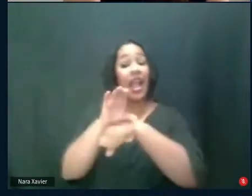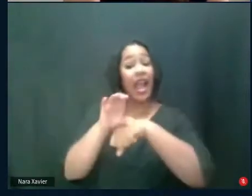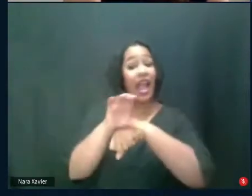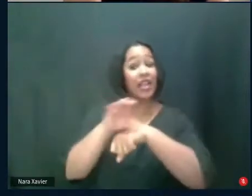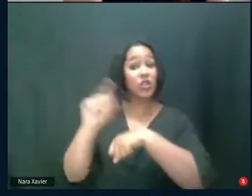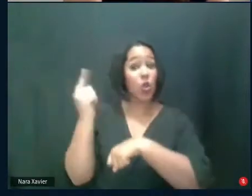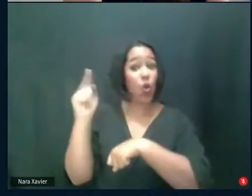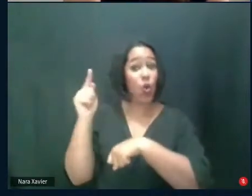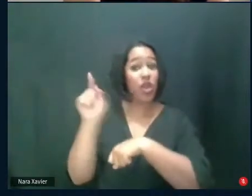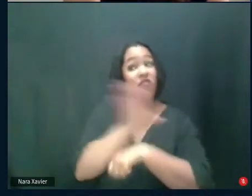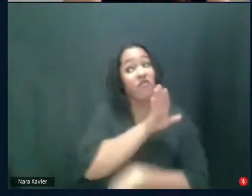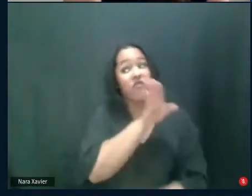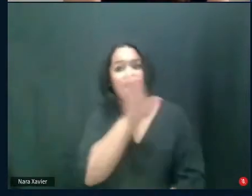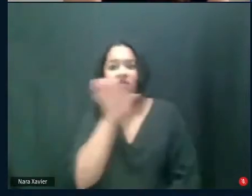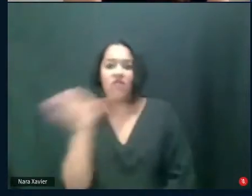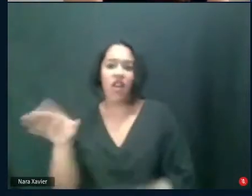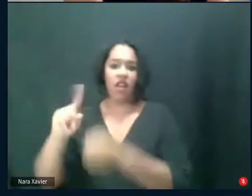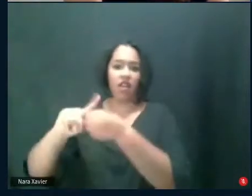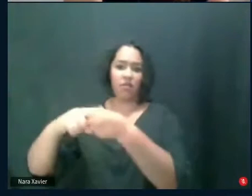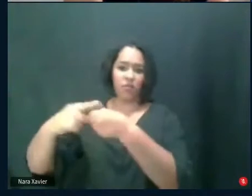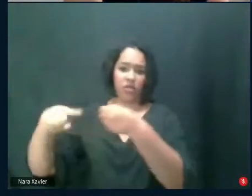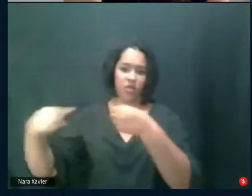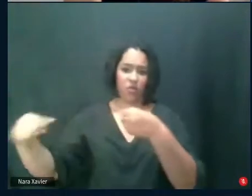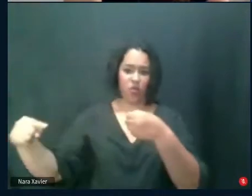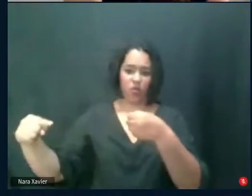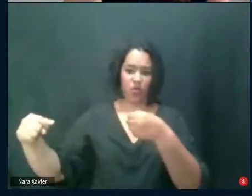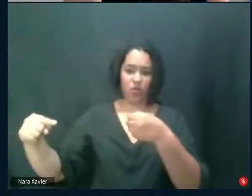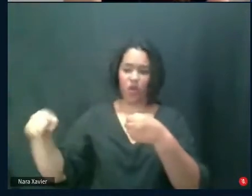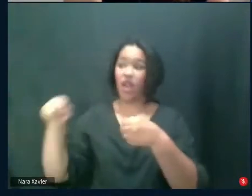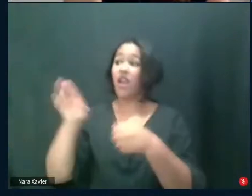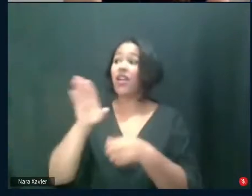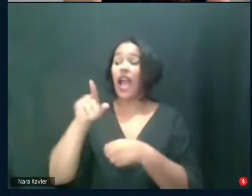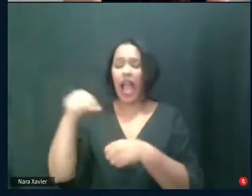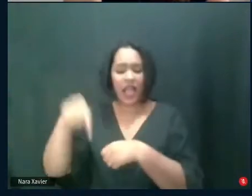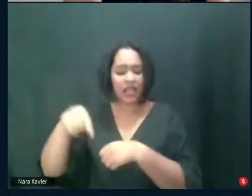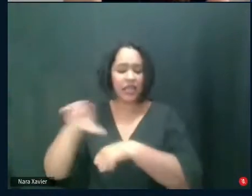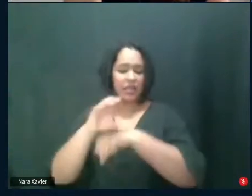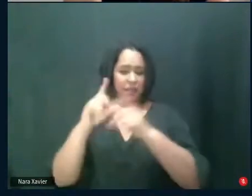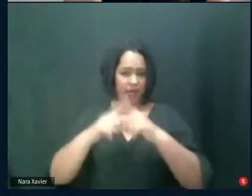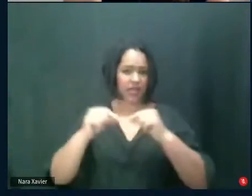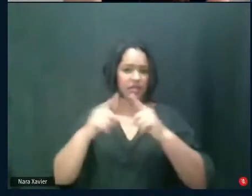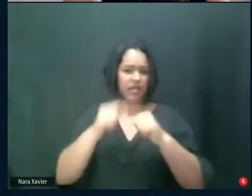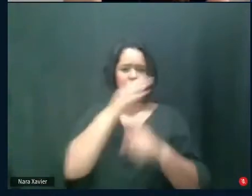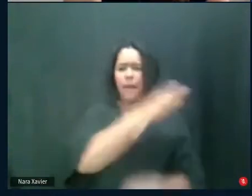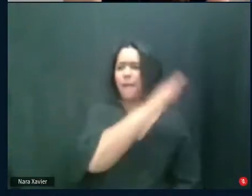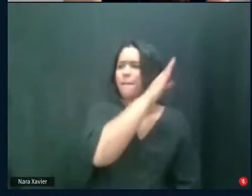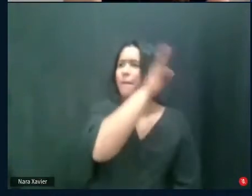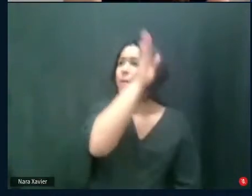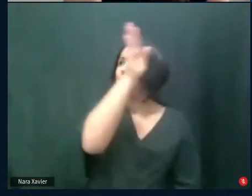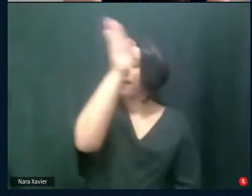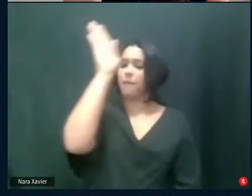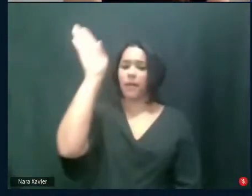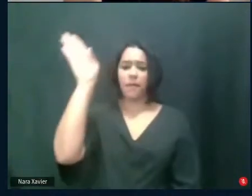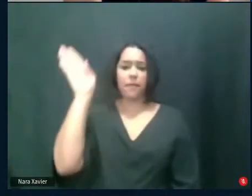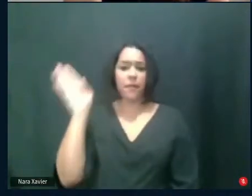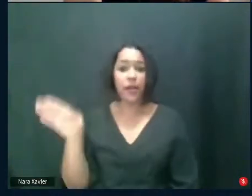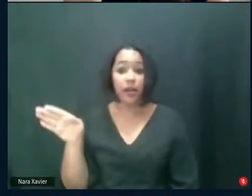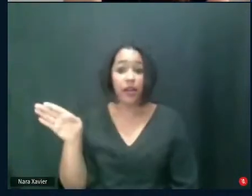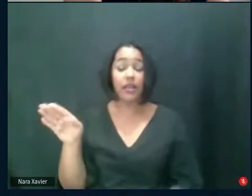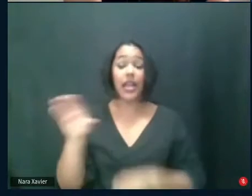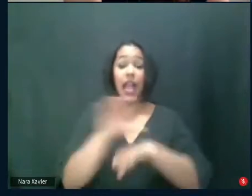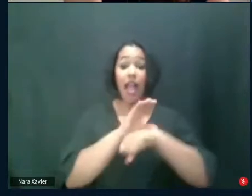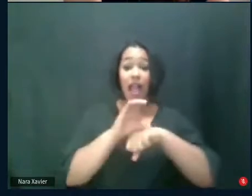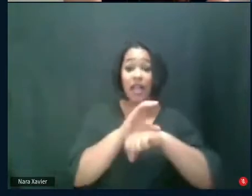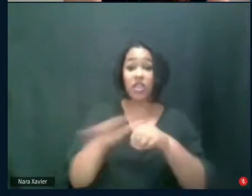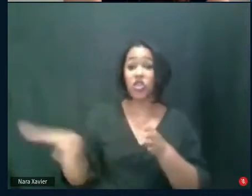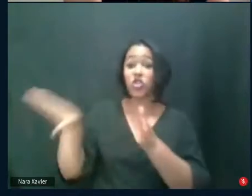lá, né? O CAES Brasília também, eles atendem aqui todas as regiões. Então, o CAES, ele chega